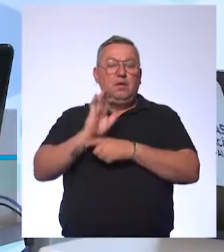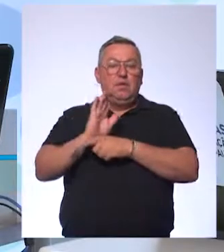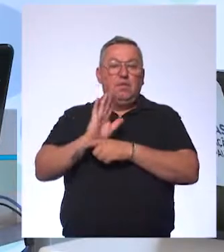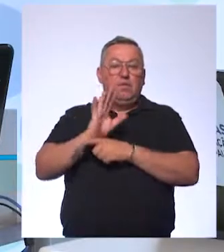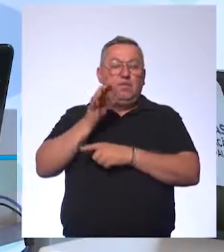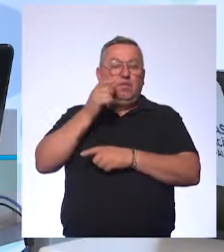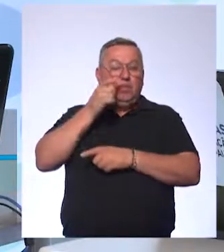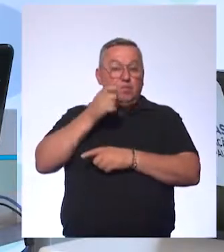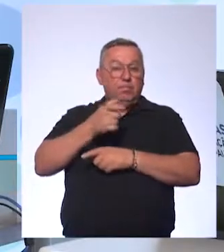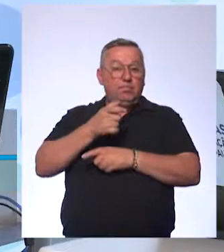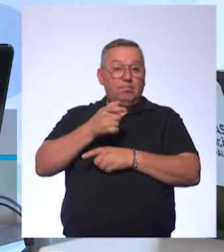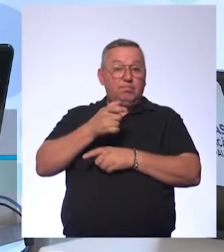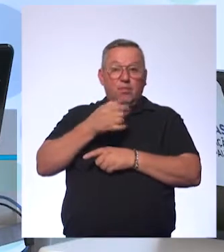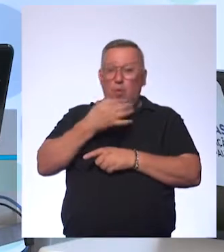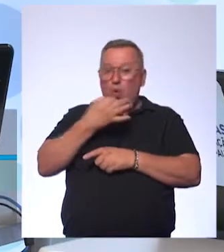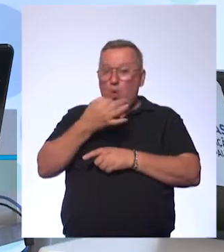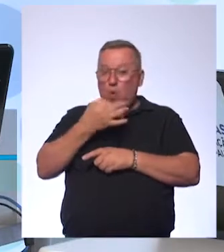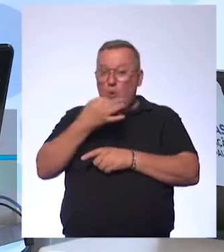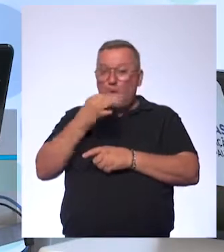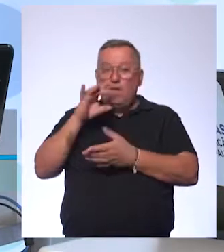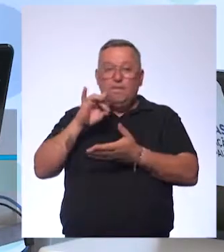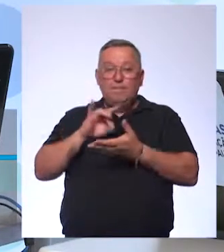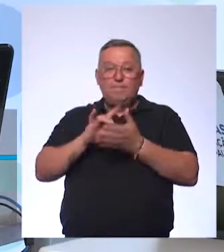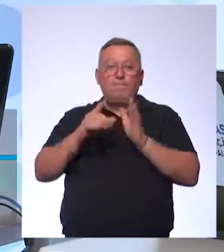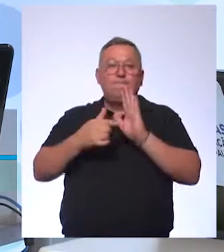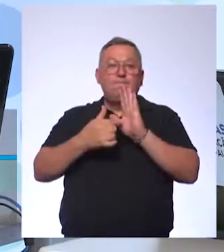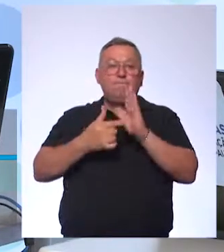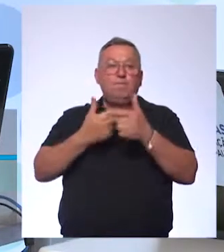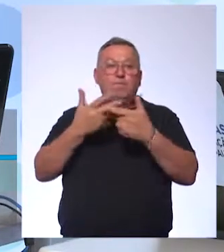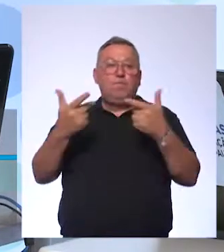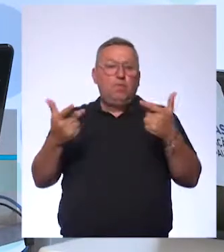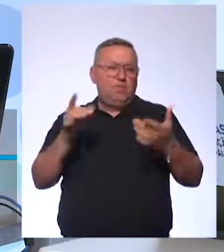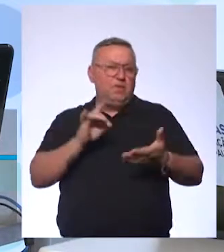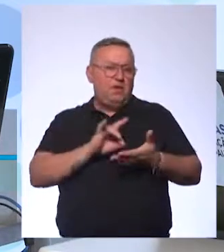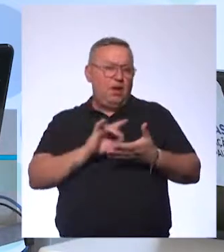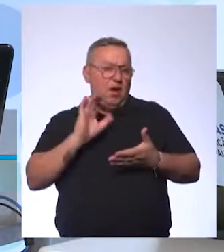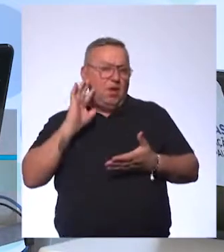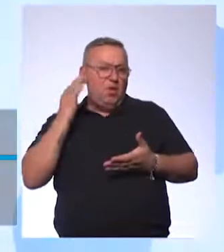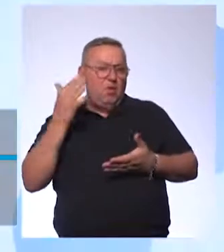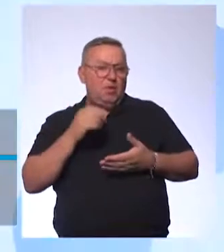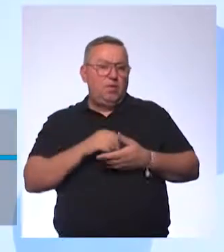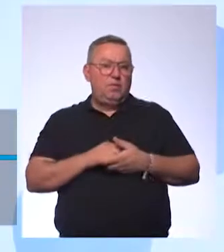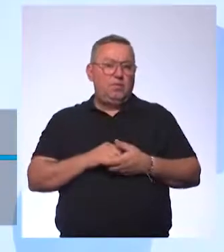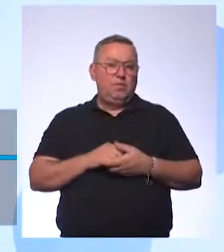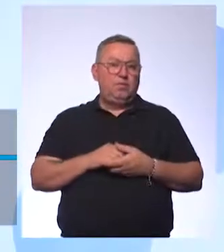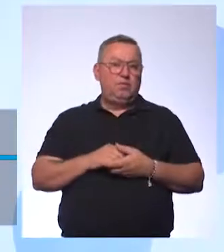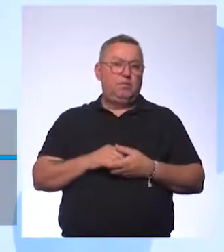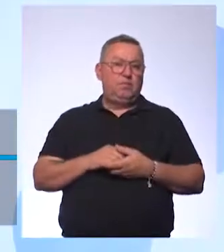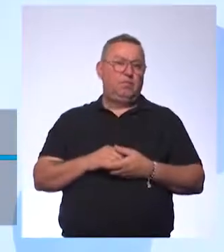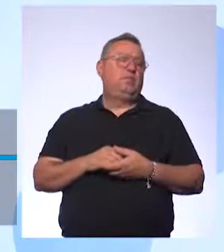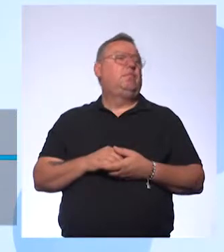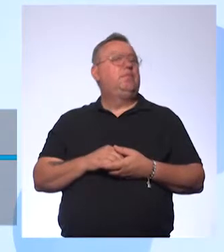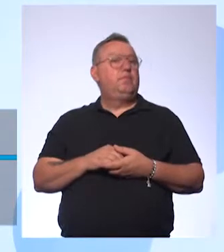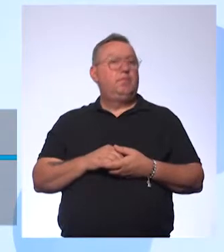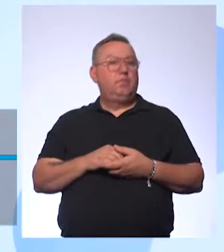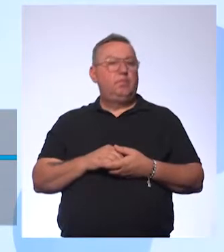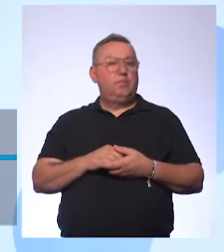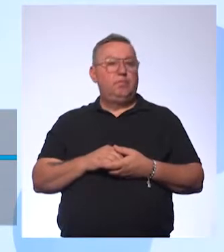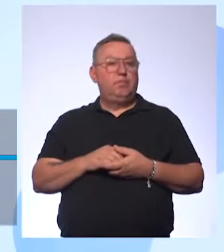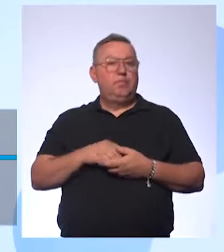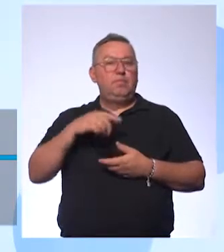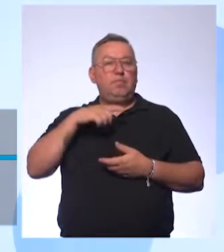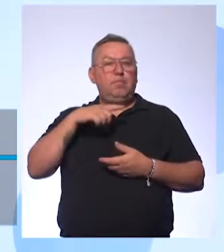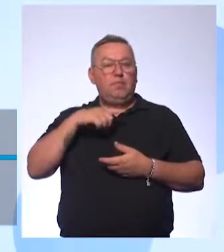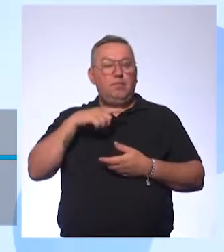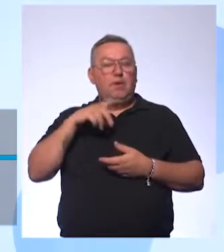interessante, opinião. Fato, apresenta relatos verídicos. Ah, esse é aí. O filme é interessante. Tem um Guilherme